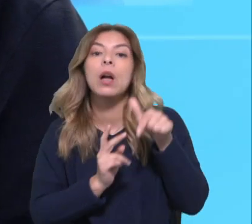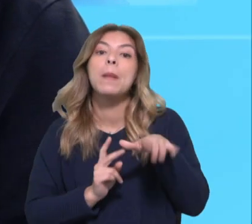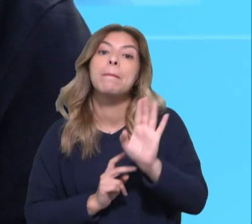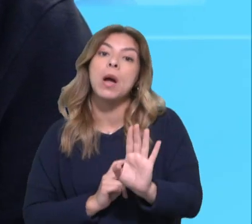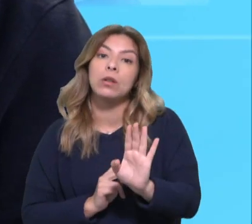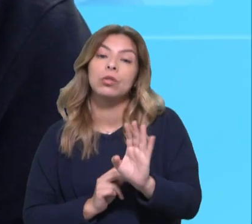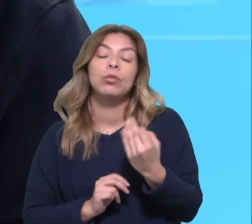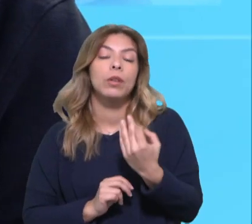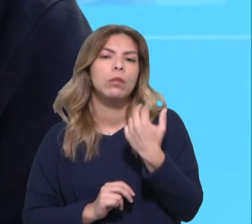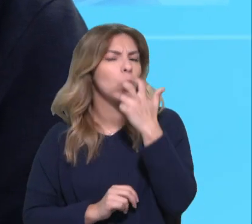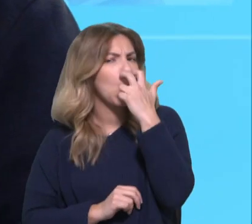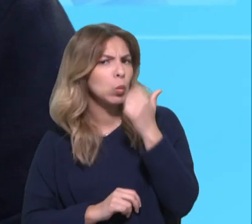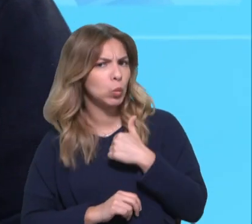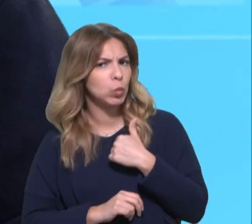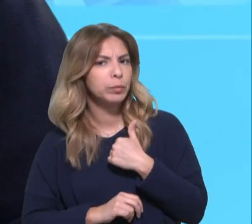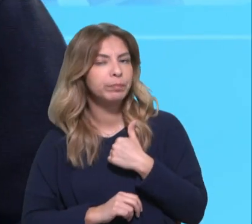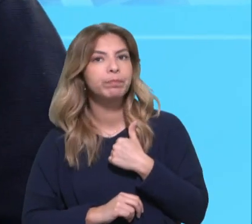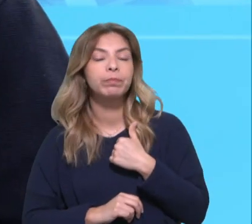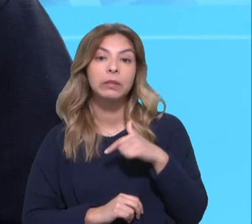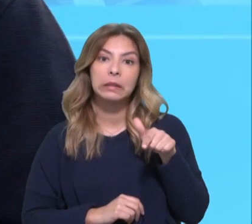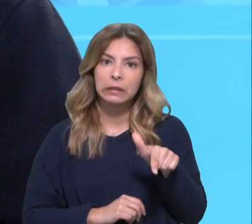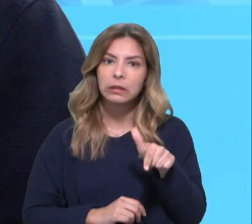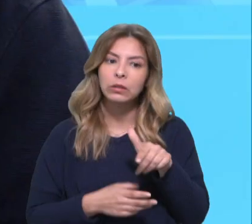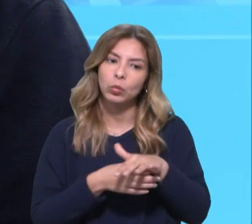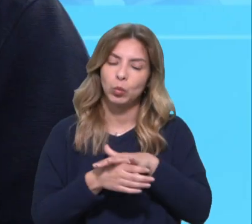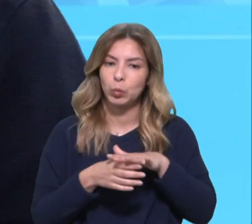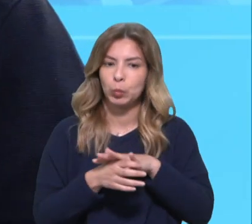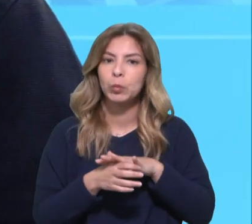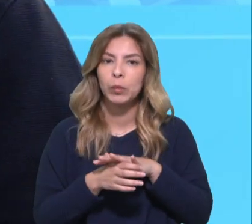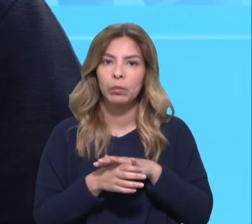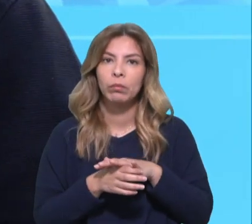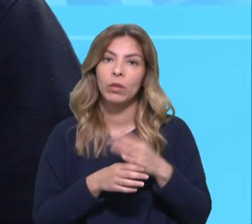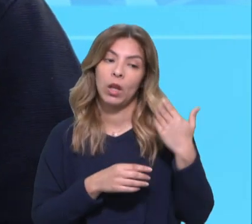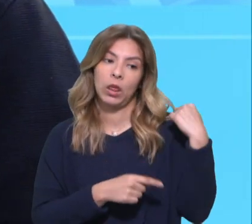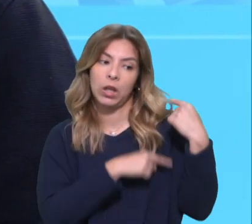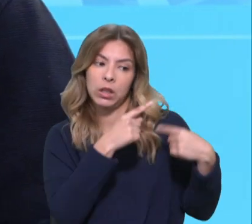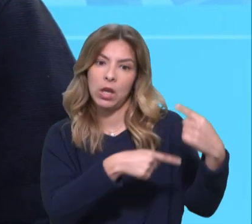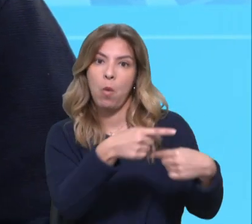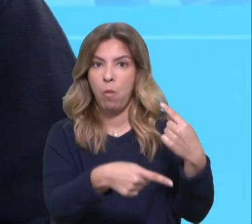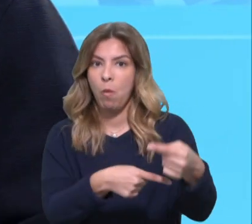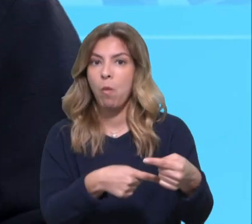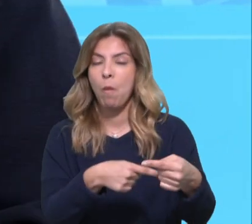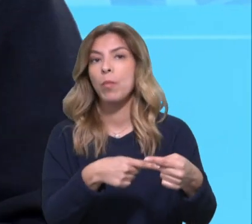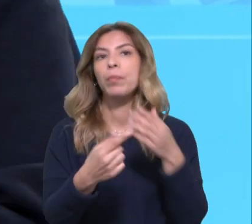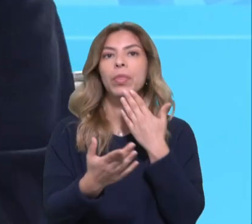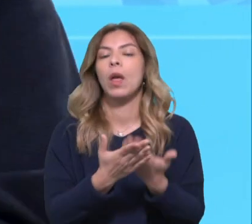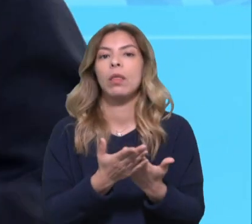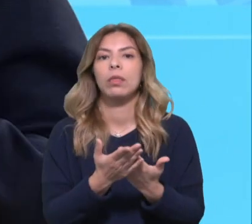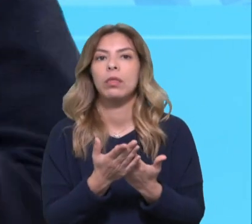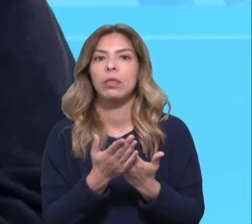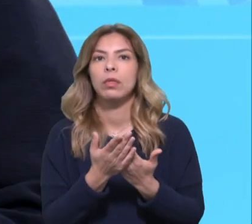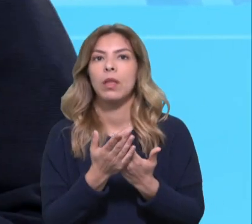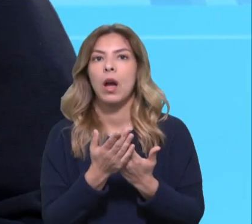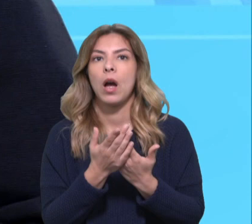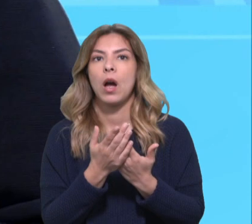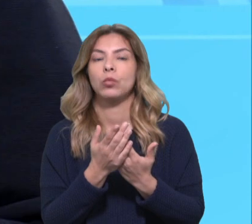Portanto, mas o curioso é que esta figura tradicional, portanto, ela transporta um serpenteão, que